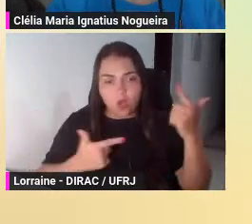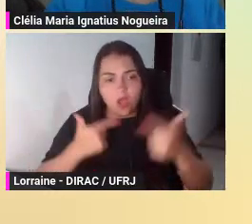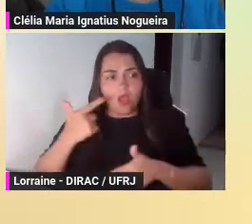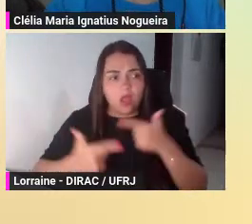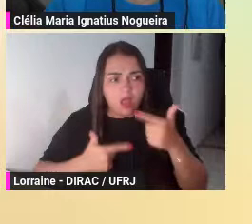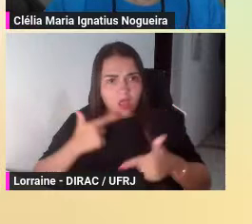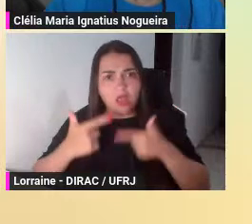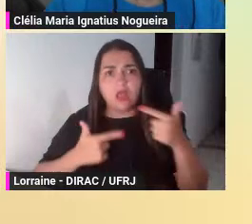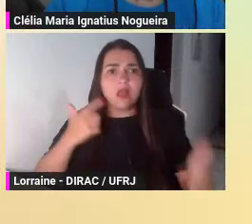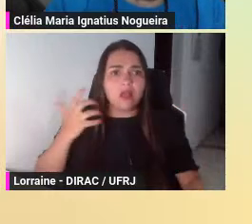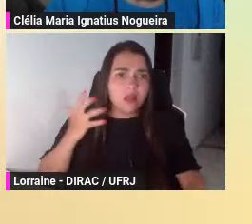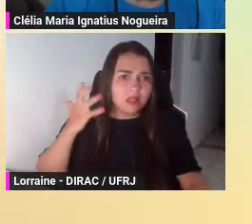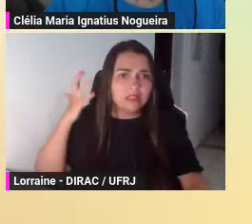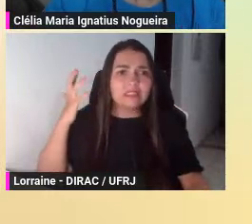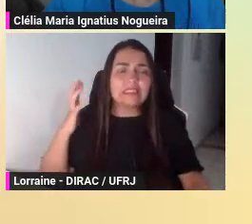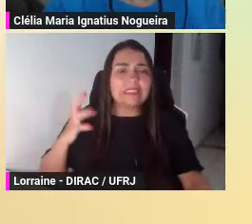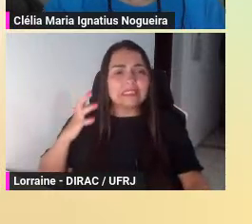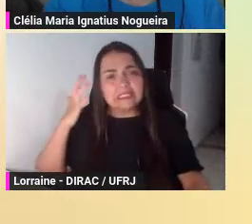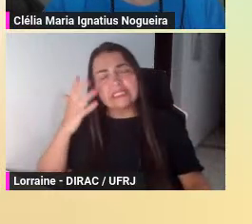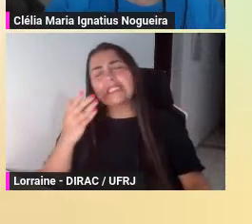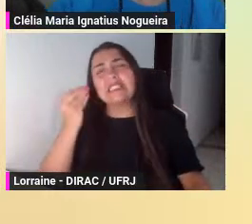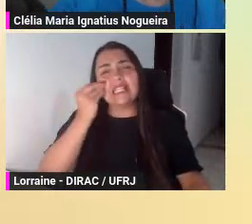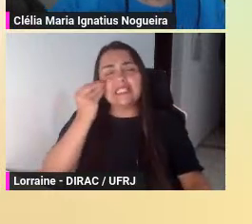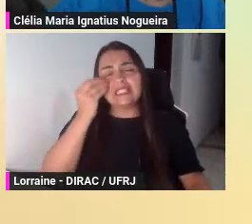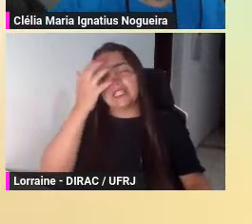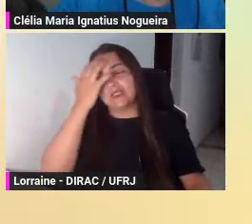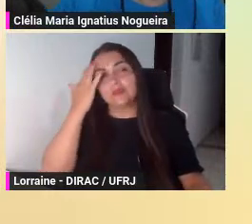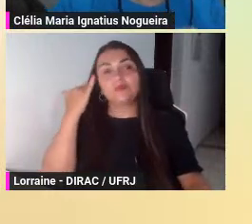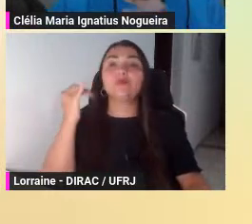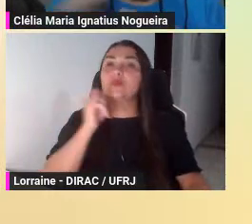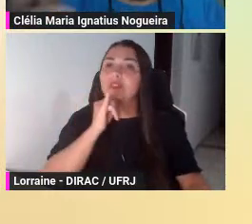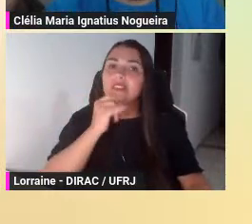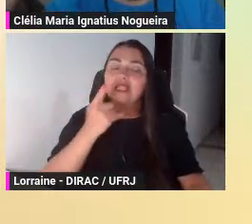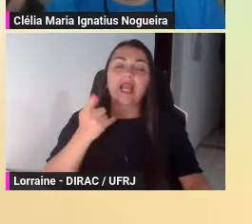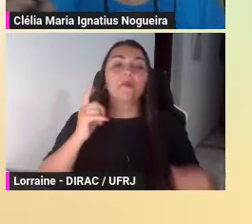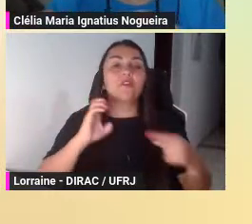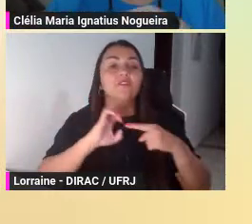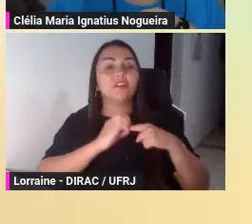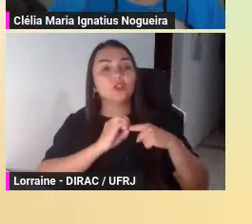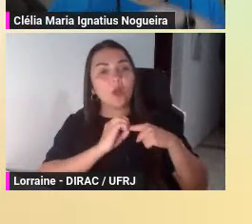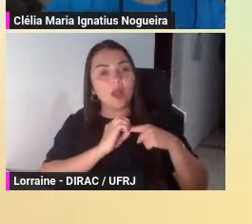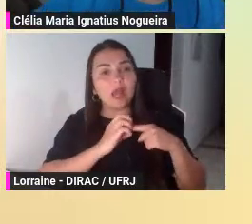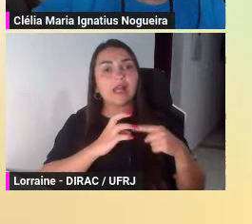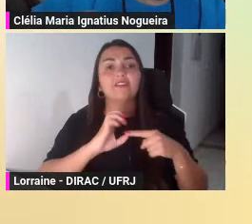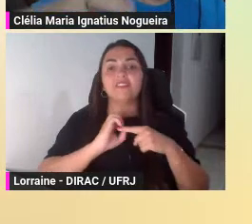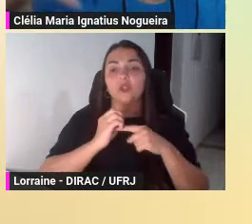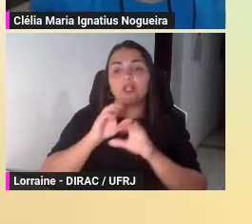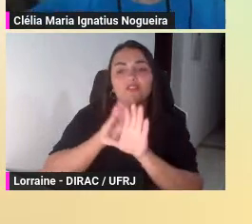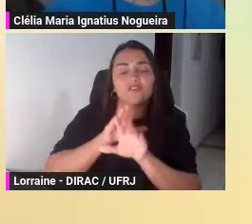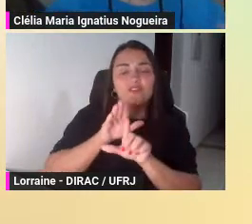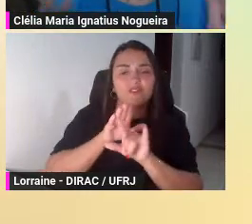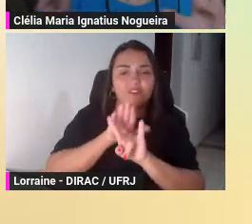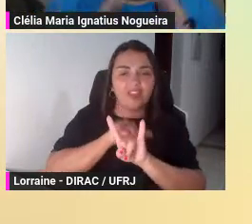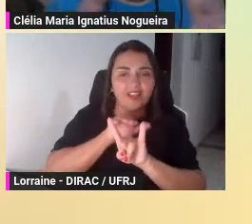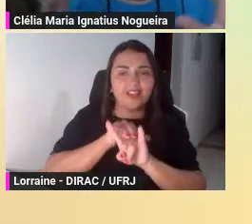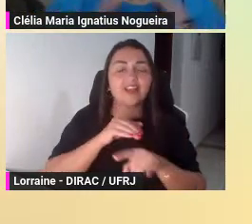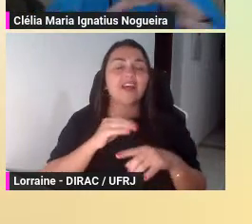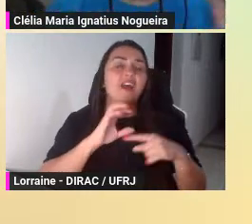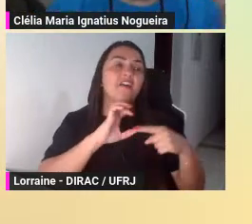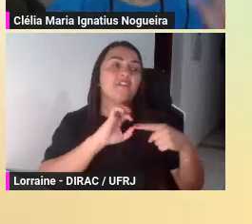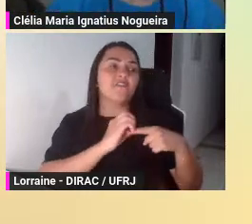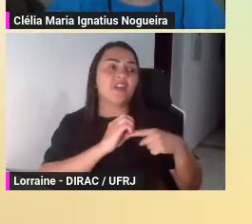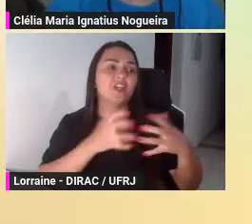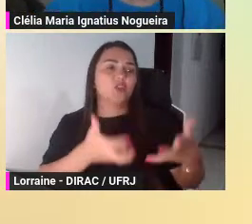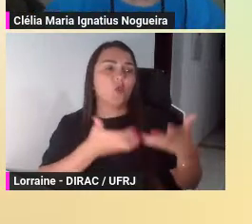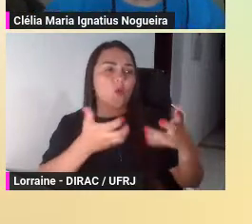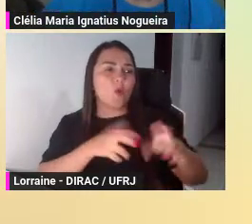sabe? Tentando fazer, por exemplo, feijoada, e aí fazia feijoada vegana e fazia um monte de coisa. Agora eu